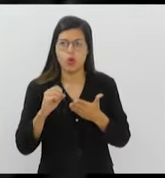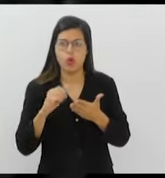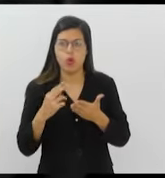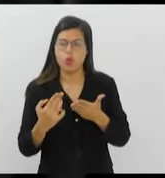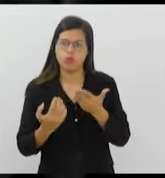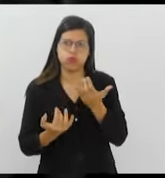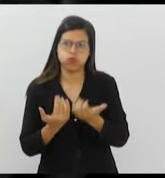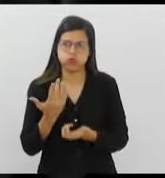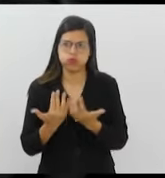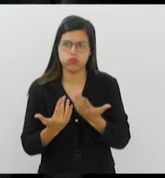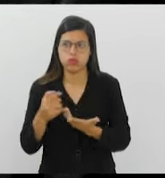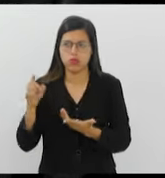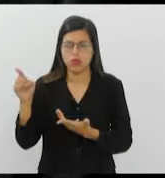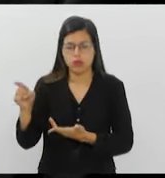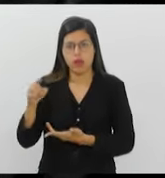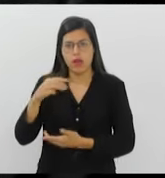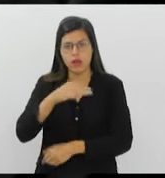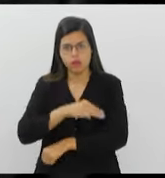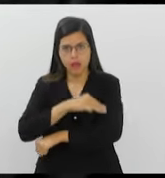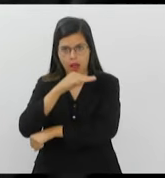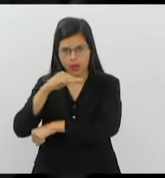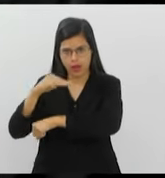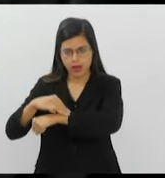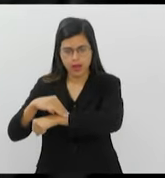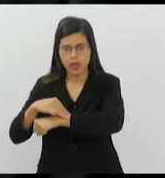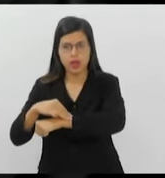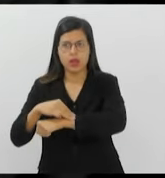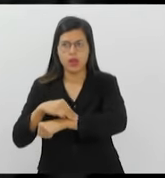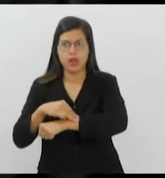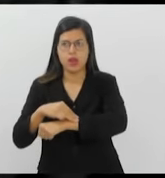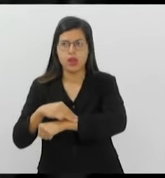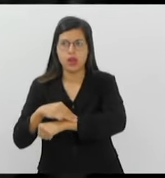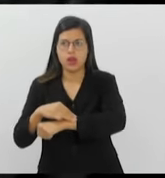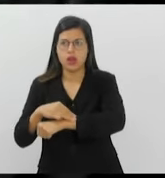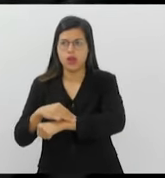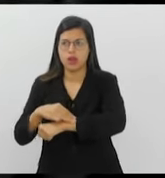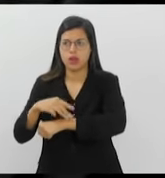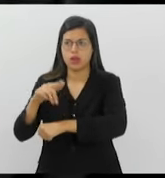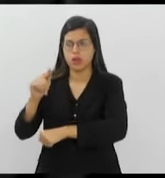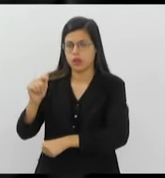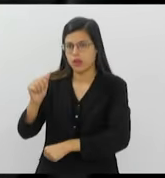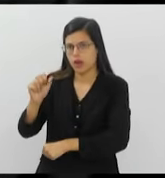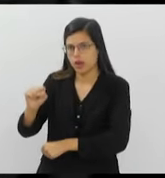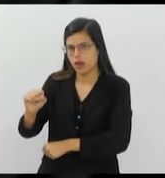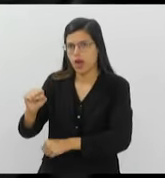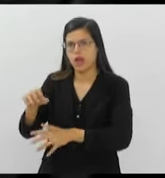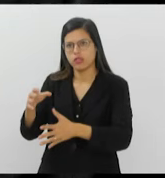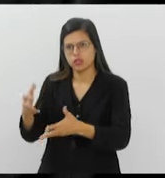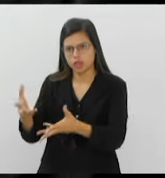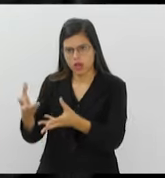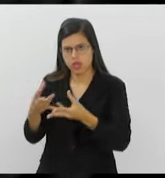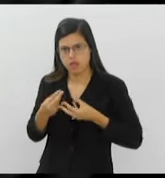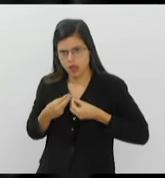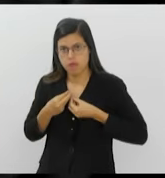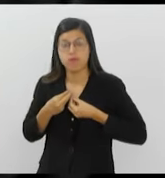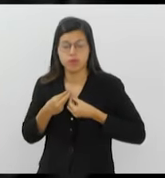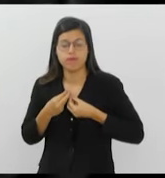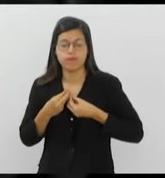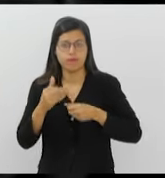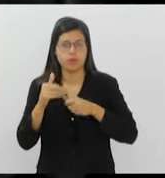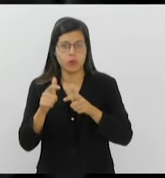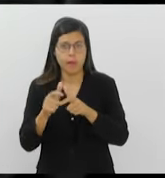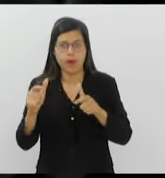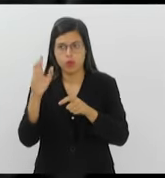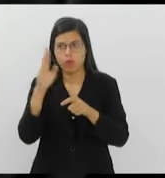em Macaé, Cabiúnas, deputado Flávio. É a maior receptadora de gás do Brasil, onde recebe e distribui